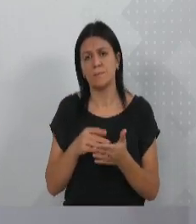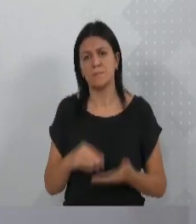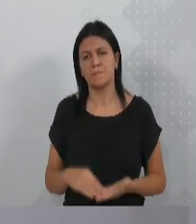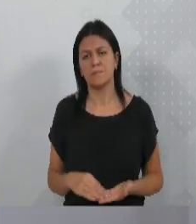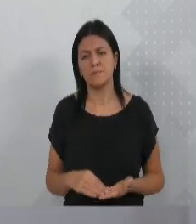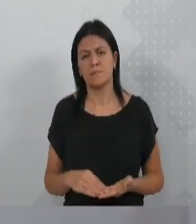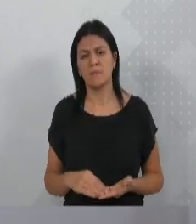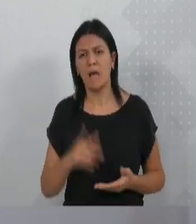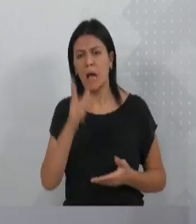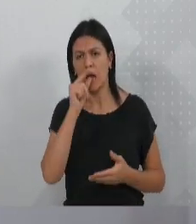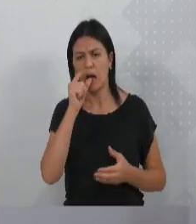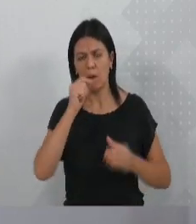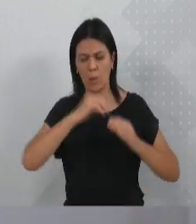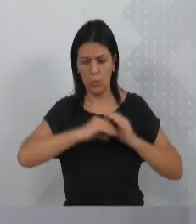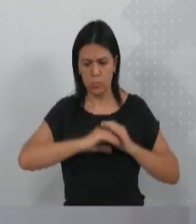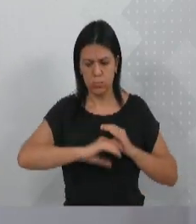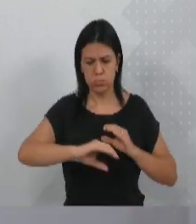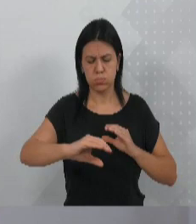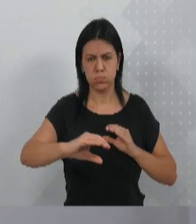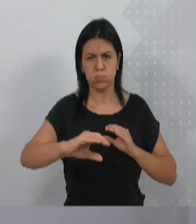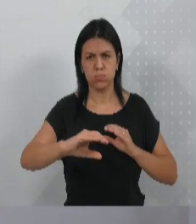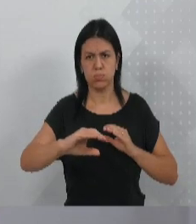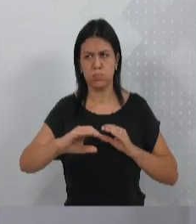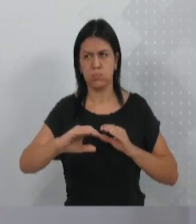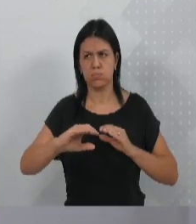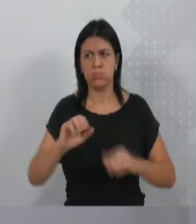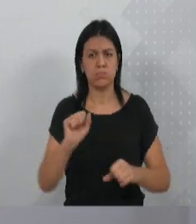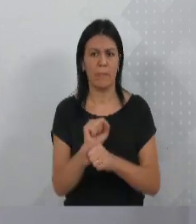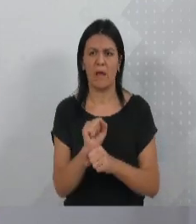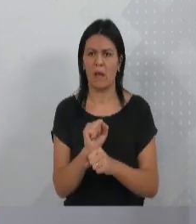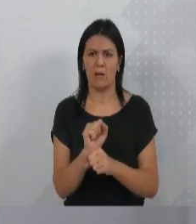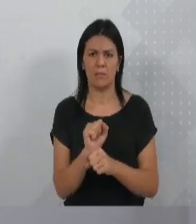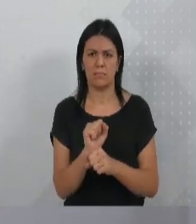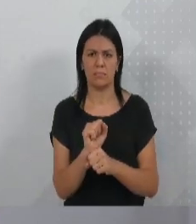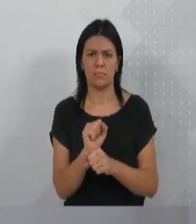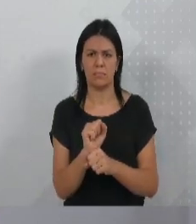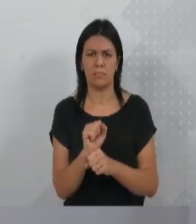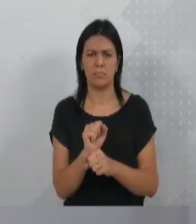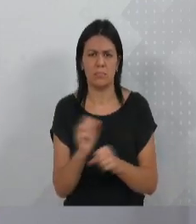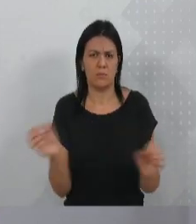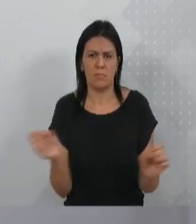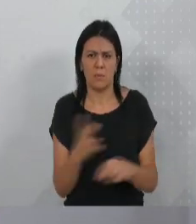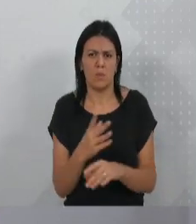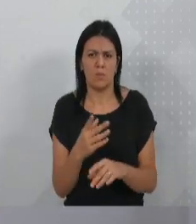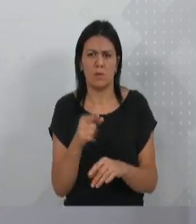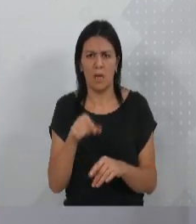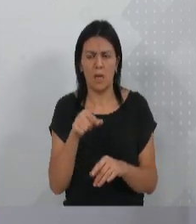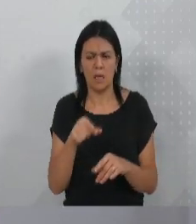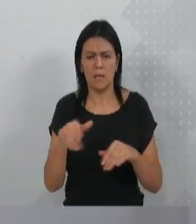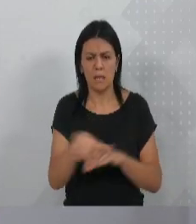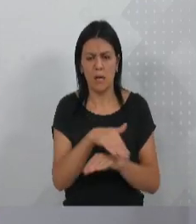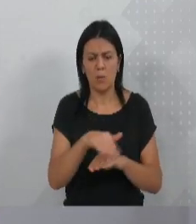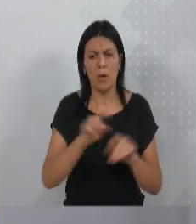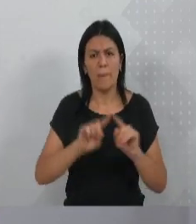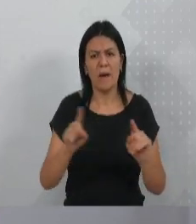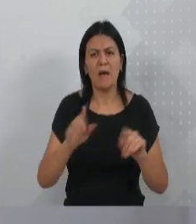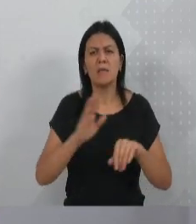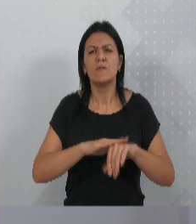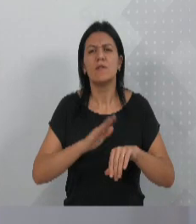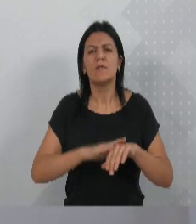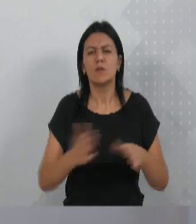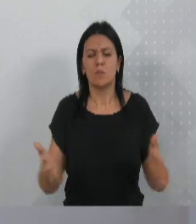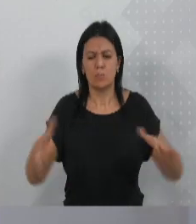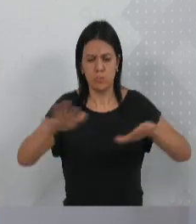a drenagem que tá passando ali ela parou ali na Divinópolis vai parar não vai ser mais e concluída pela Divinópolis vai ser feito uma caixa vai ser